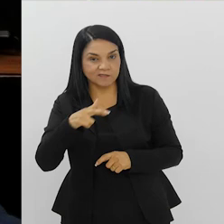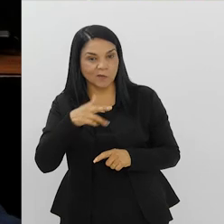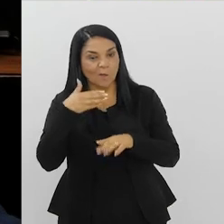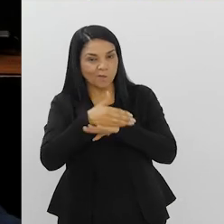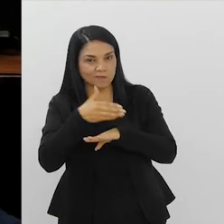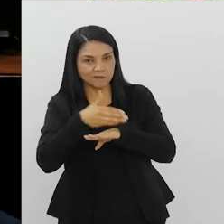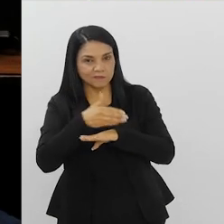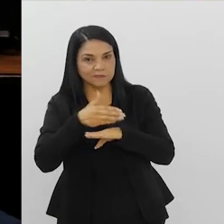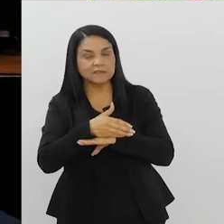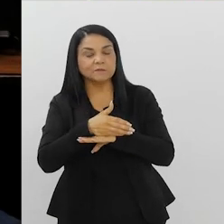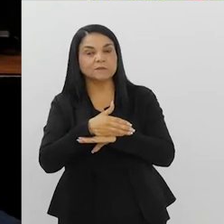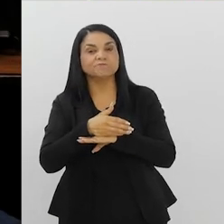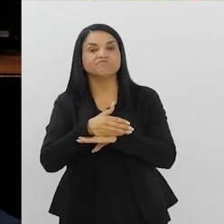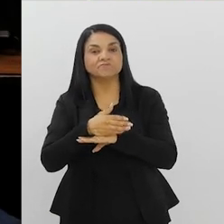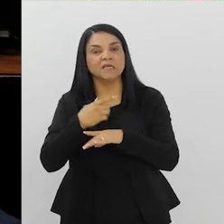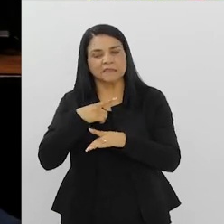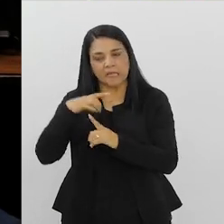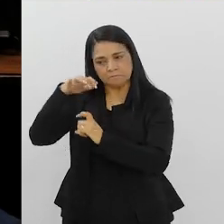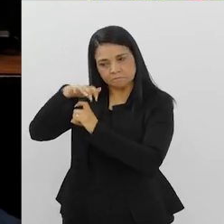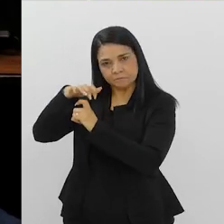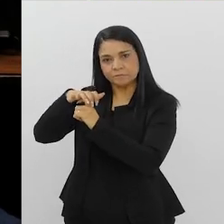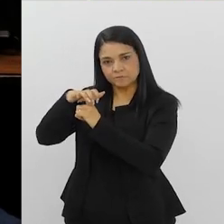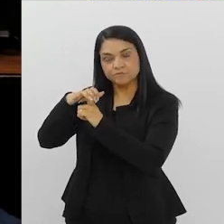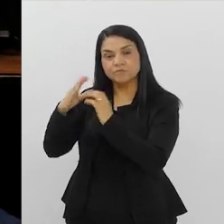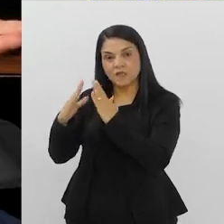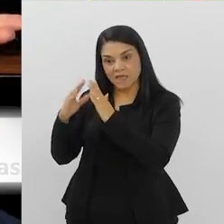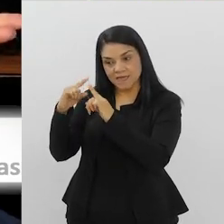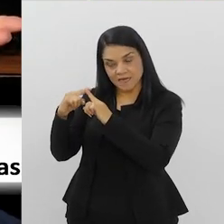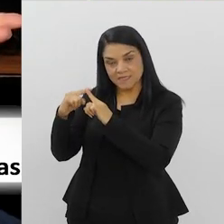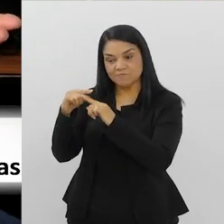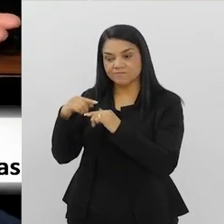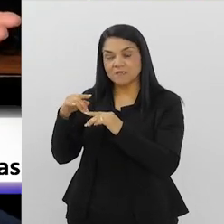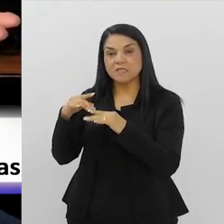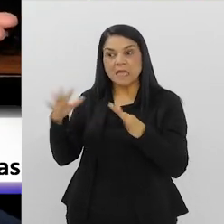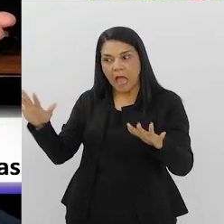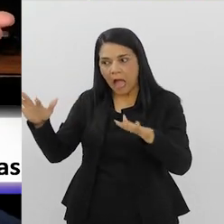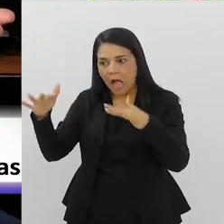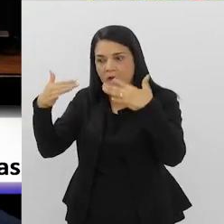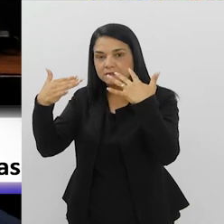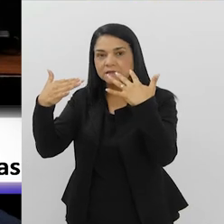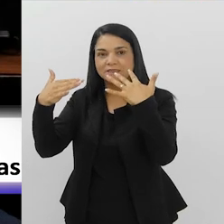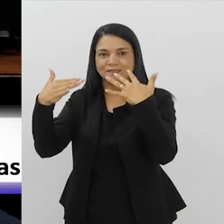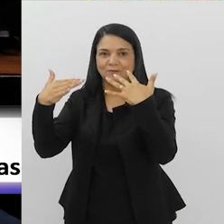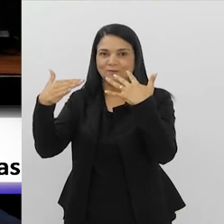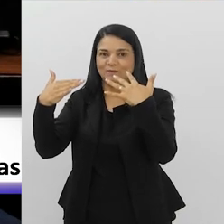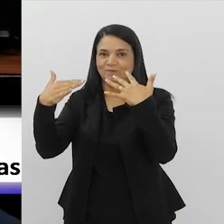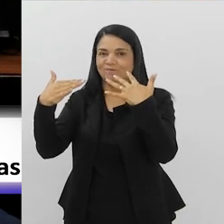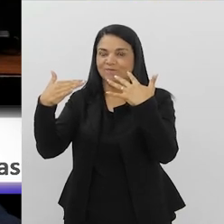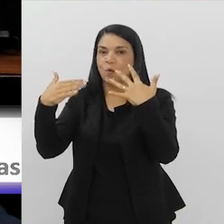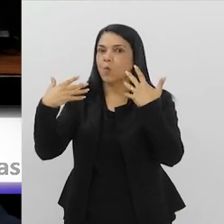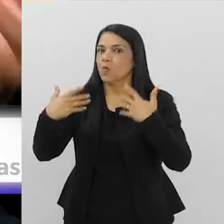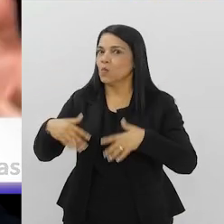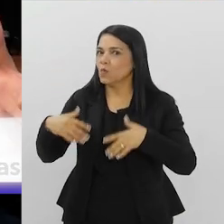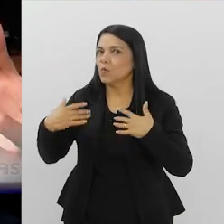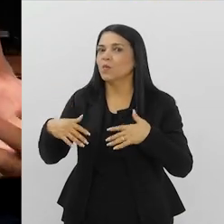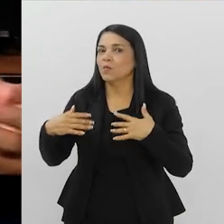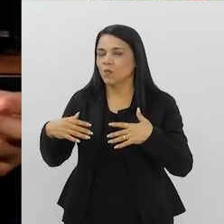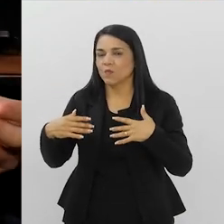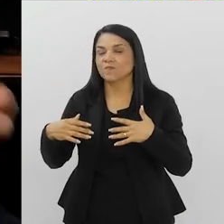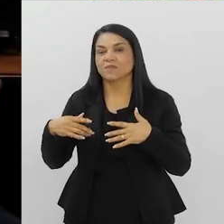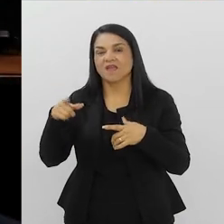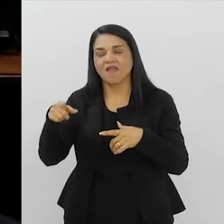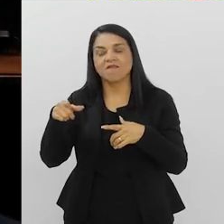você pegar esses rapazes ou essas moças durante 18 meses e eh deixar de